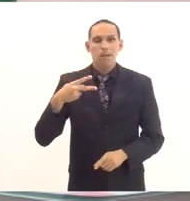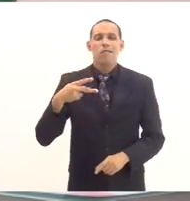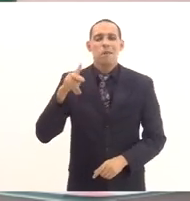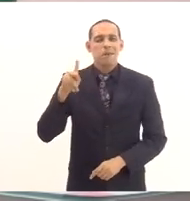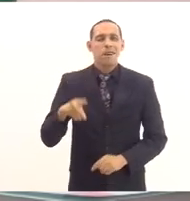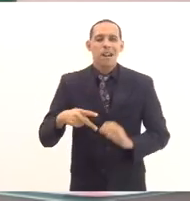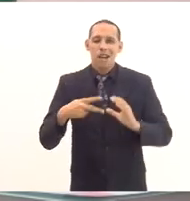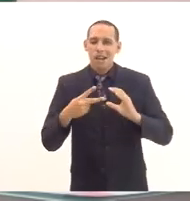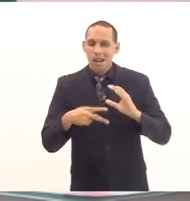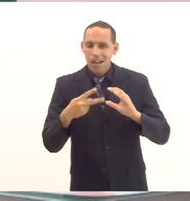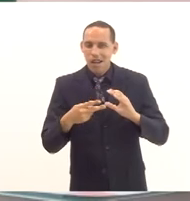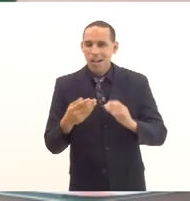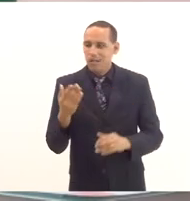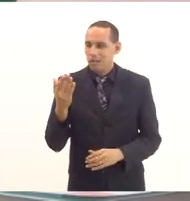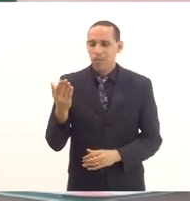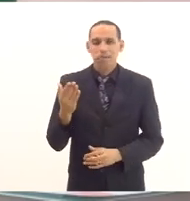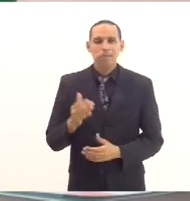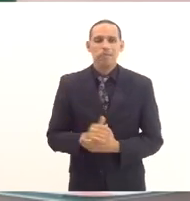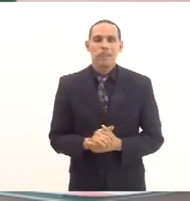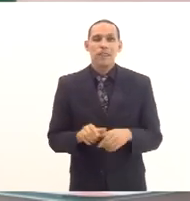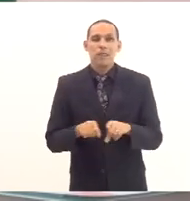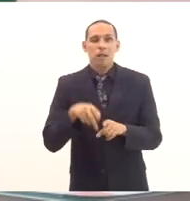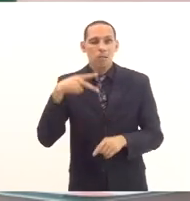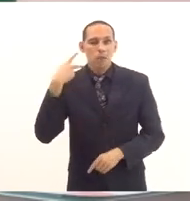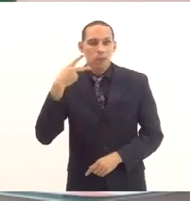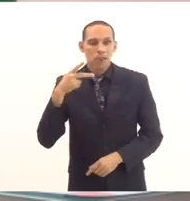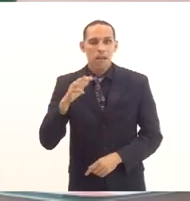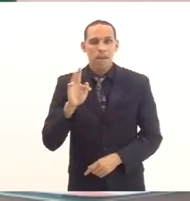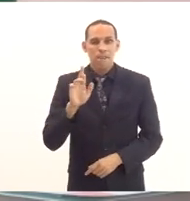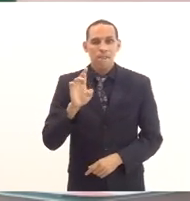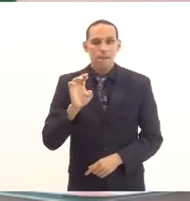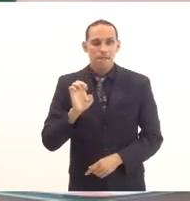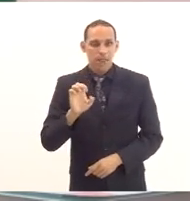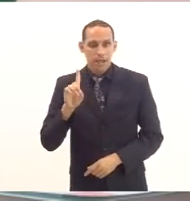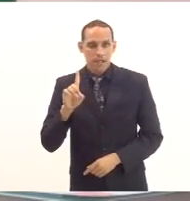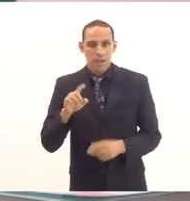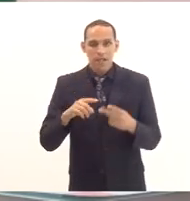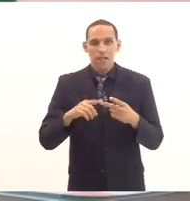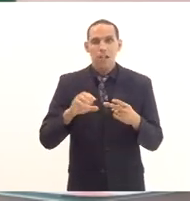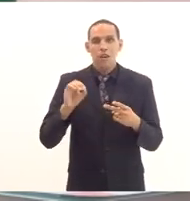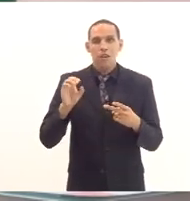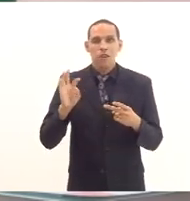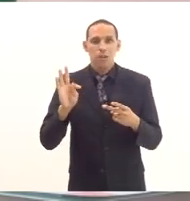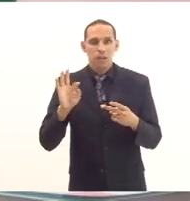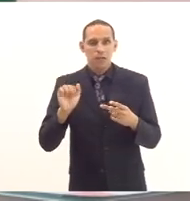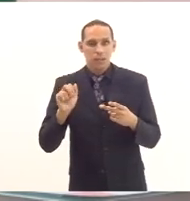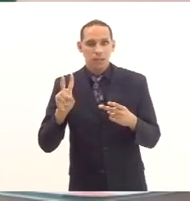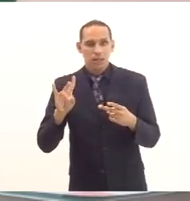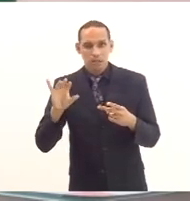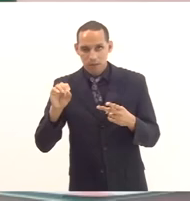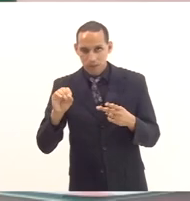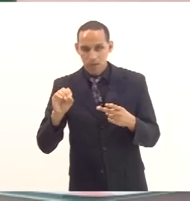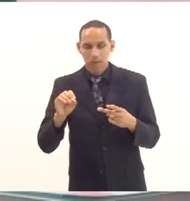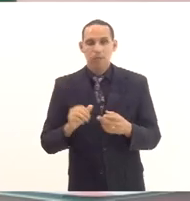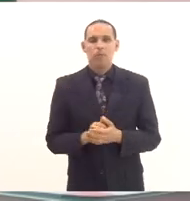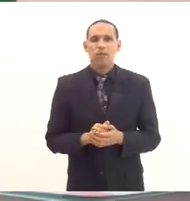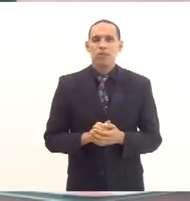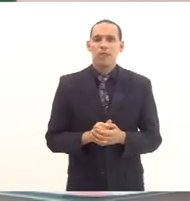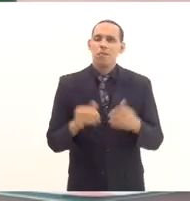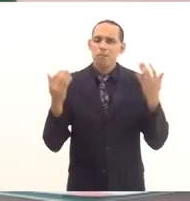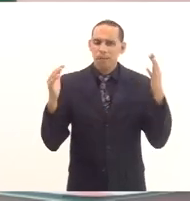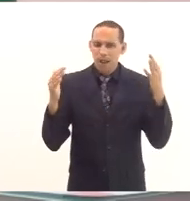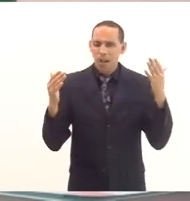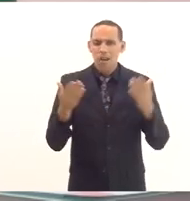Câmara engo Ramos ao Vereador Fred Procópio e o vereador Otávio Sampaio não só